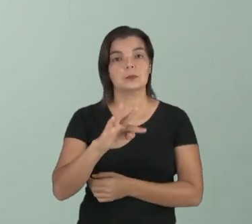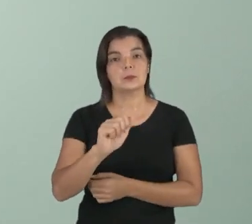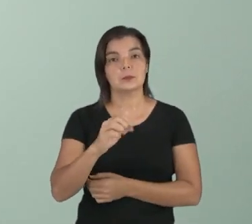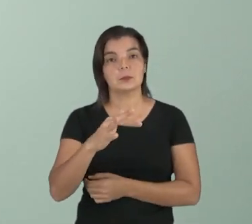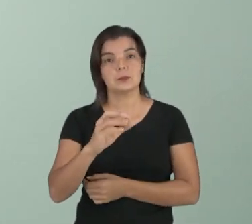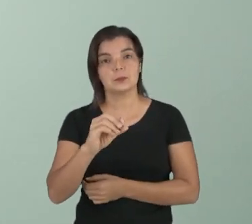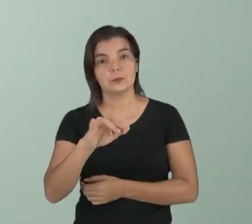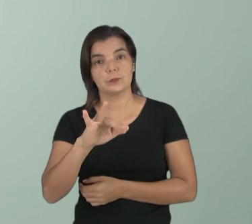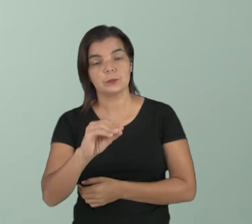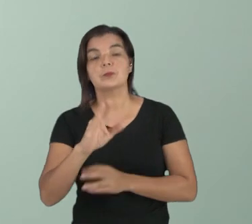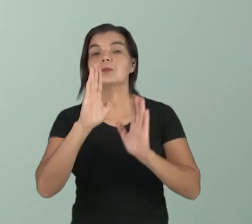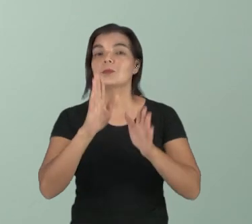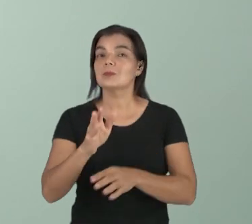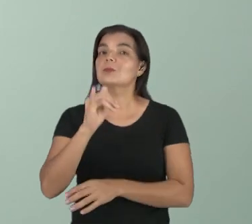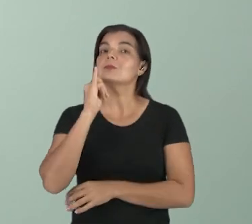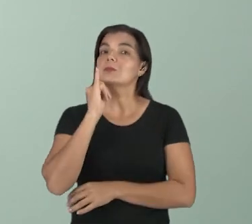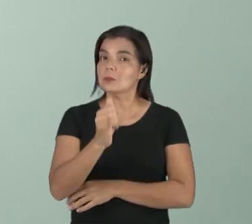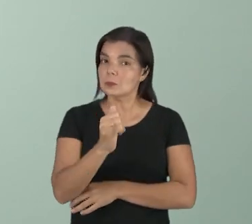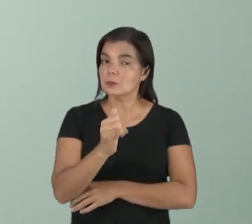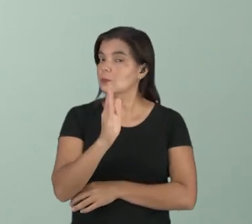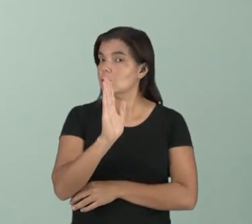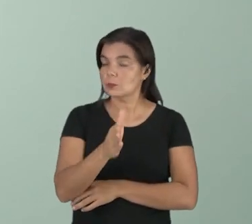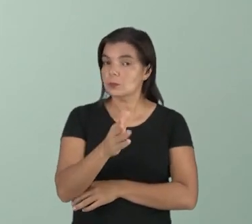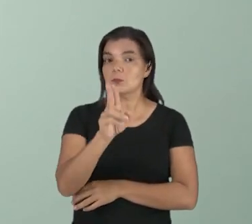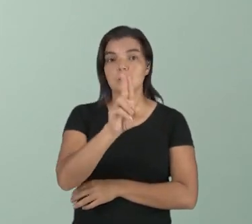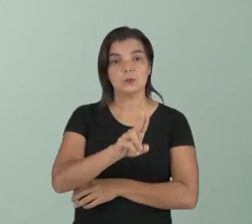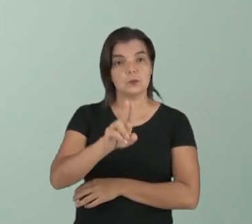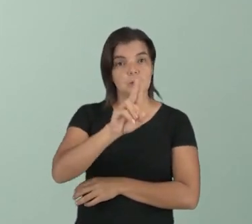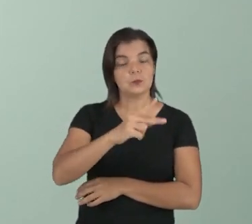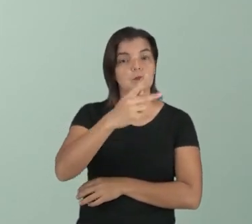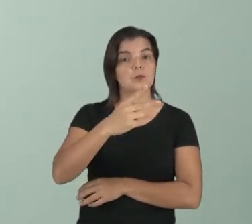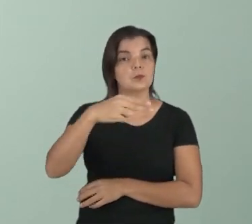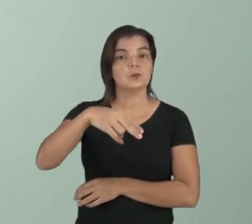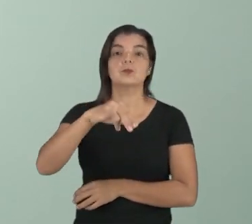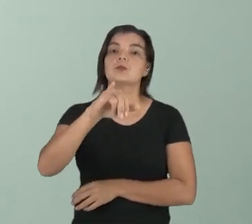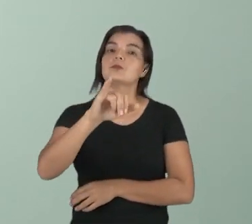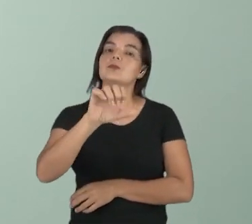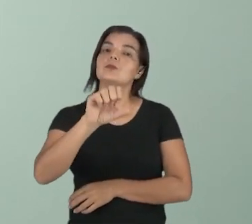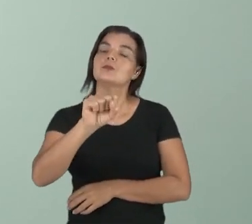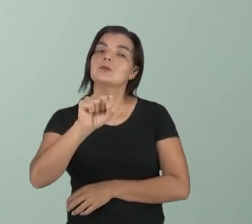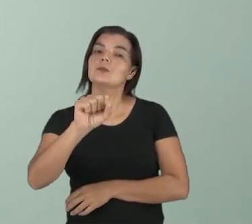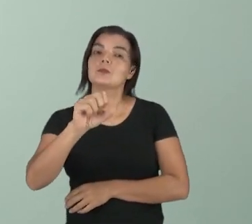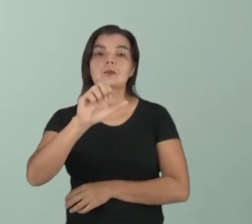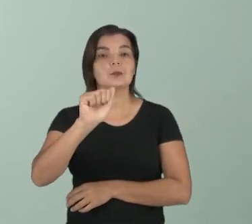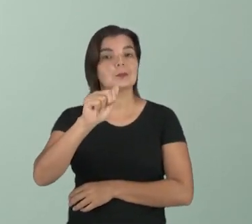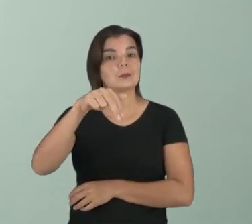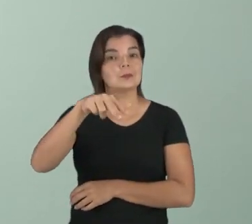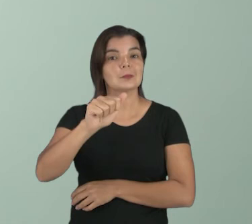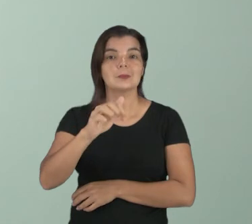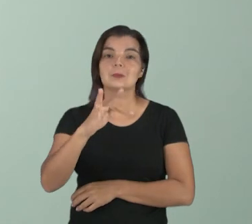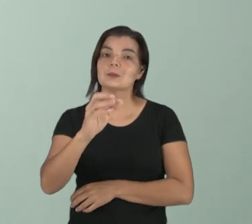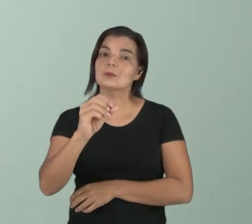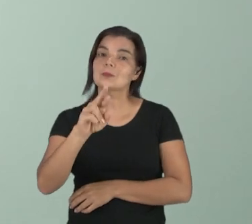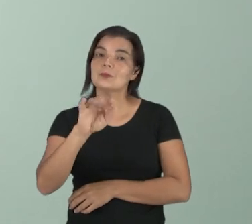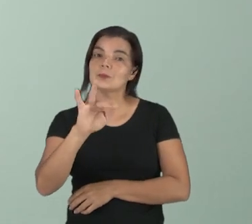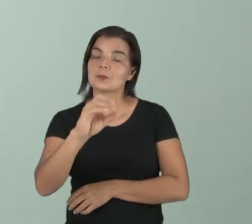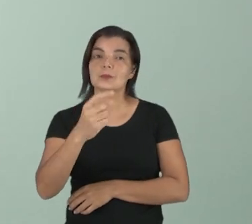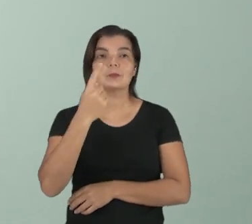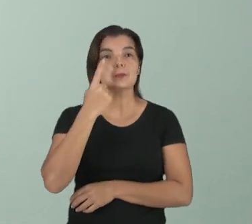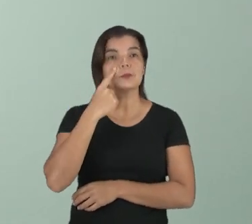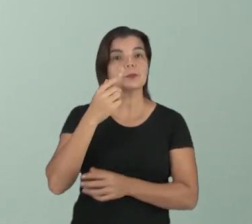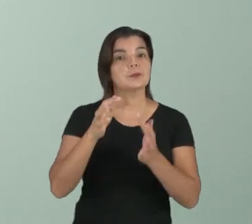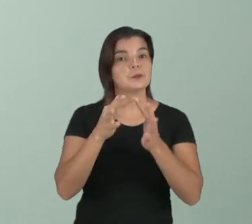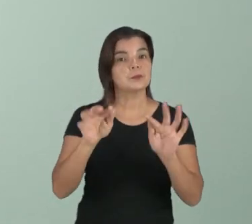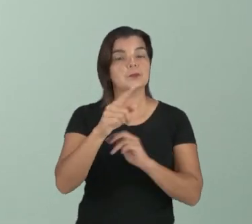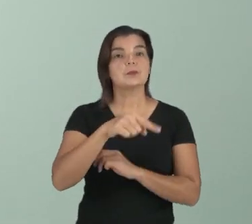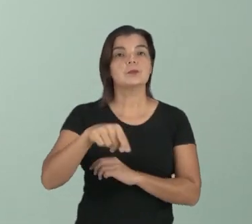catafórico. Se você já disse, usou o pronome, chamamos de elemento anafórico. Observem essas duas